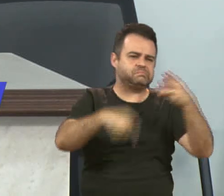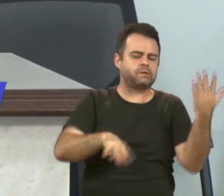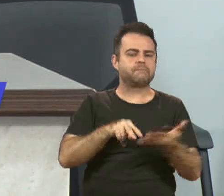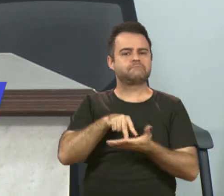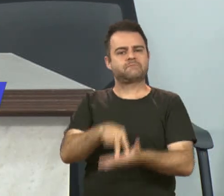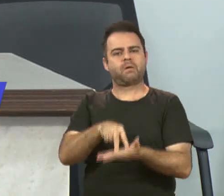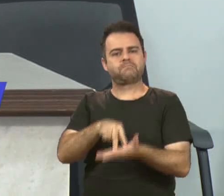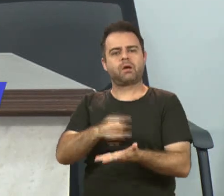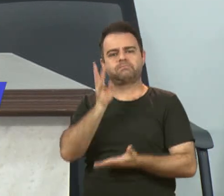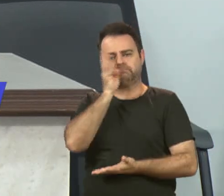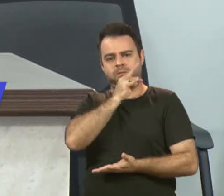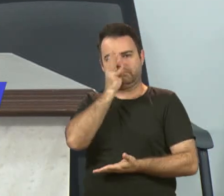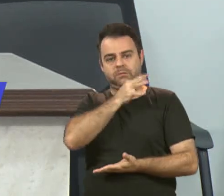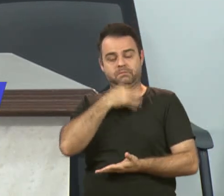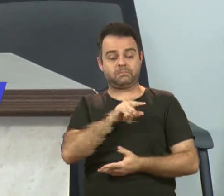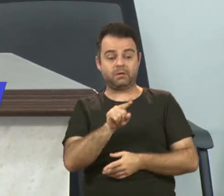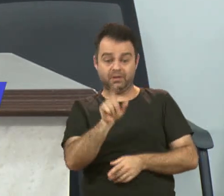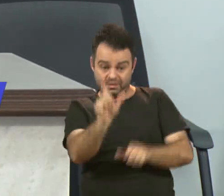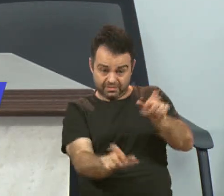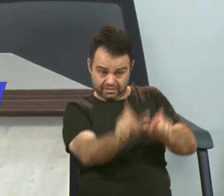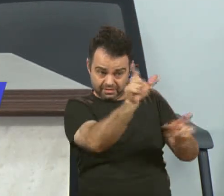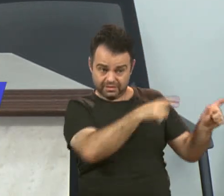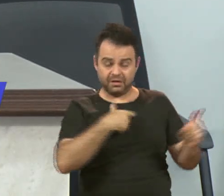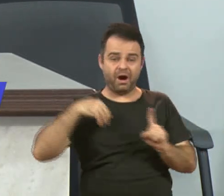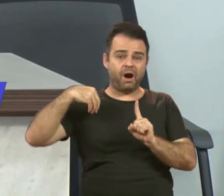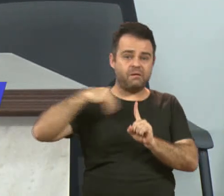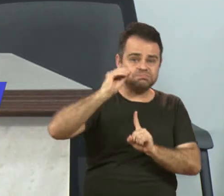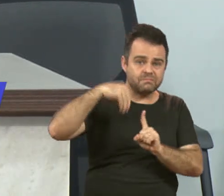às populações em situação de vulnerabilidade,